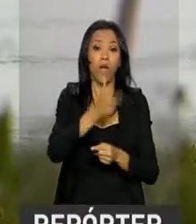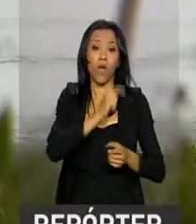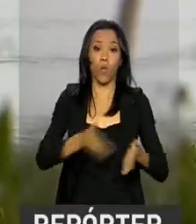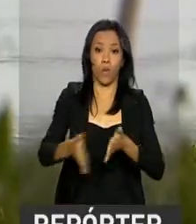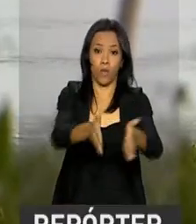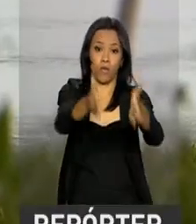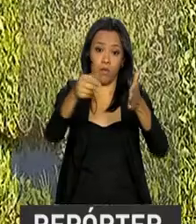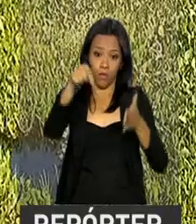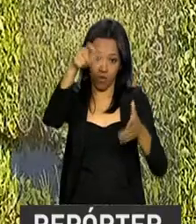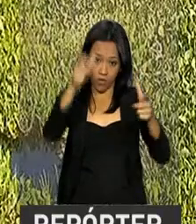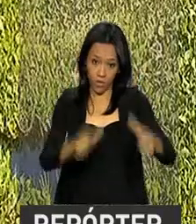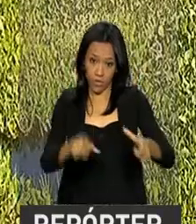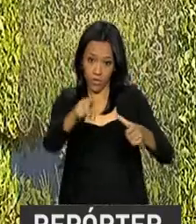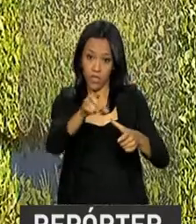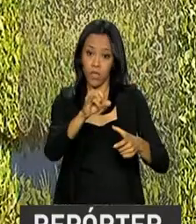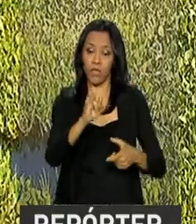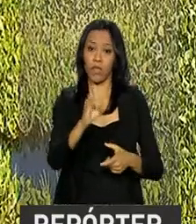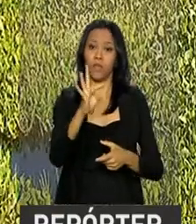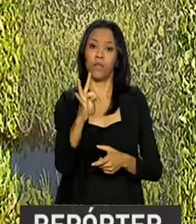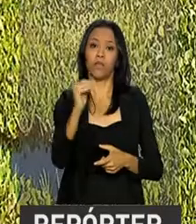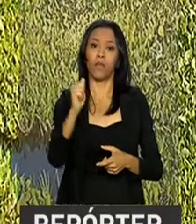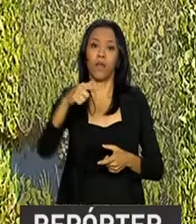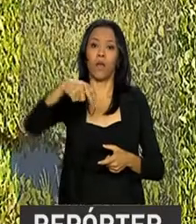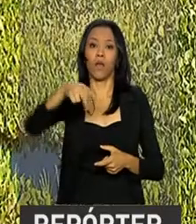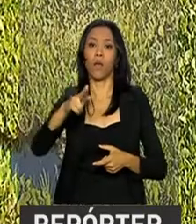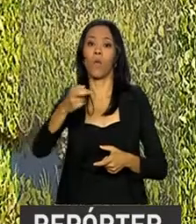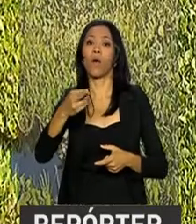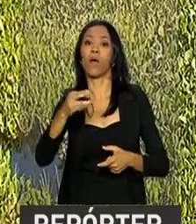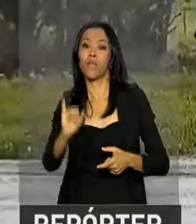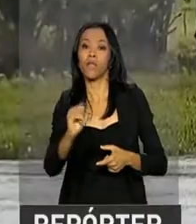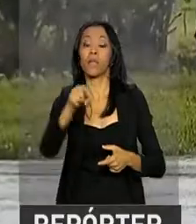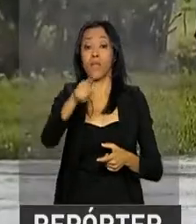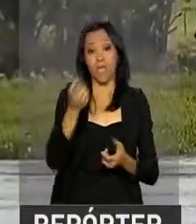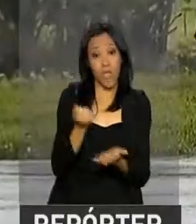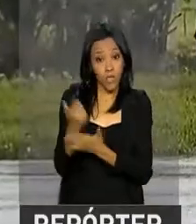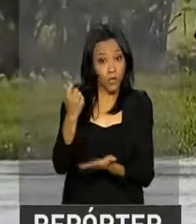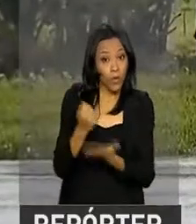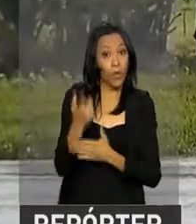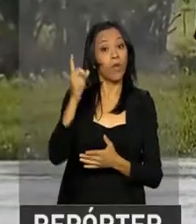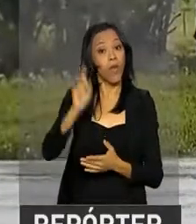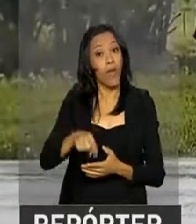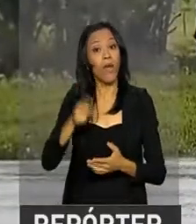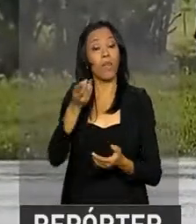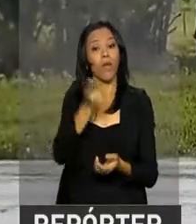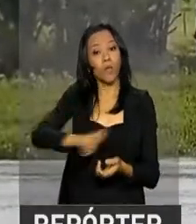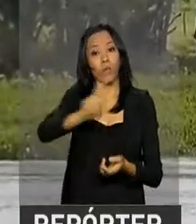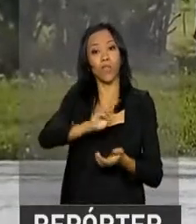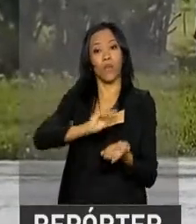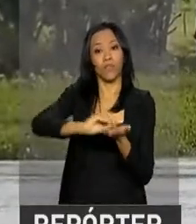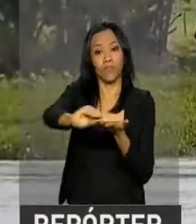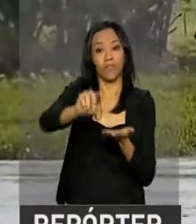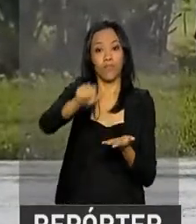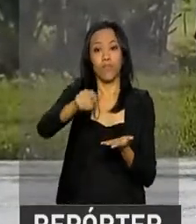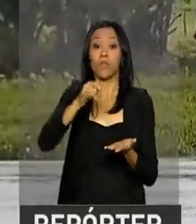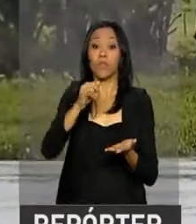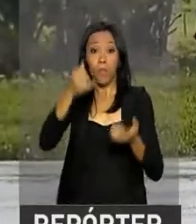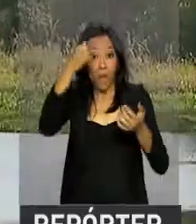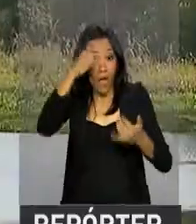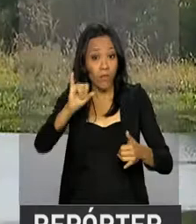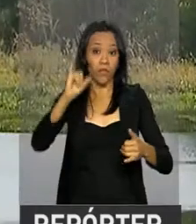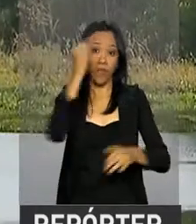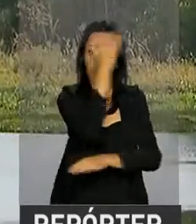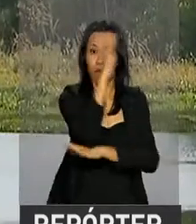ainda definiu que parte das compras governamentais serão feitas de forma sustentável para por exemplo conter o desmatamento